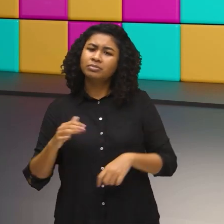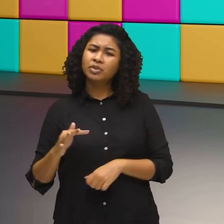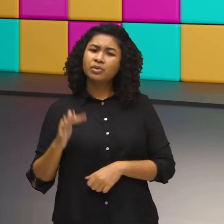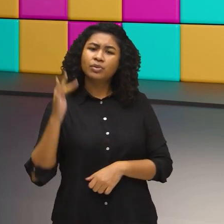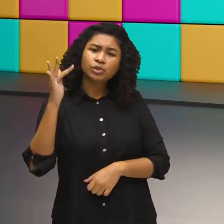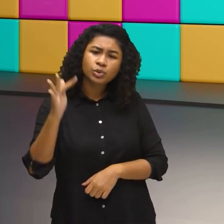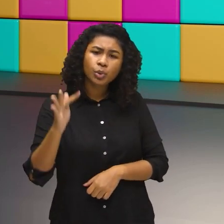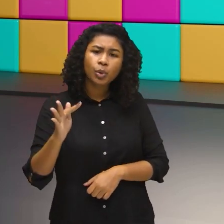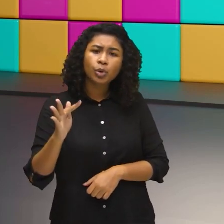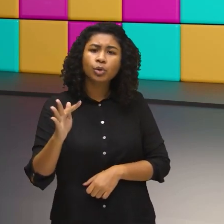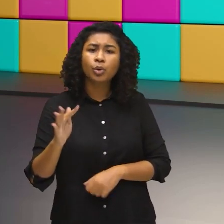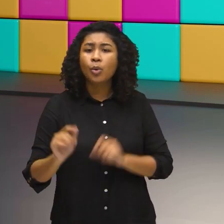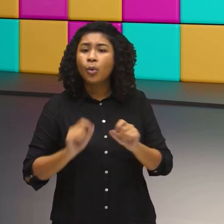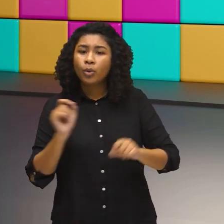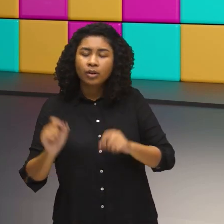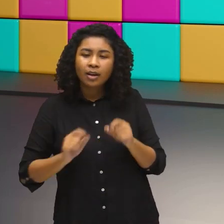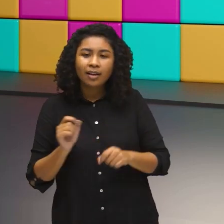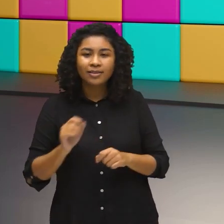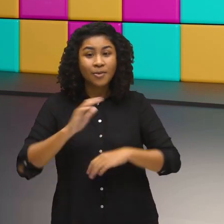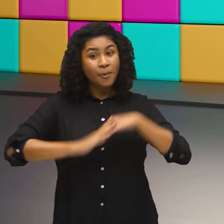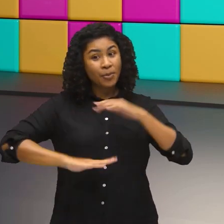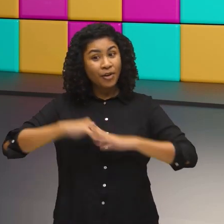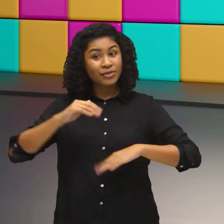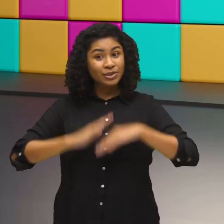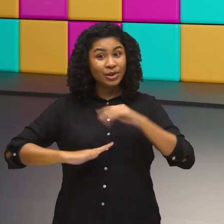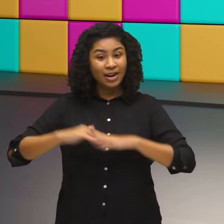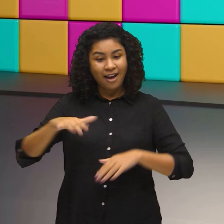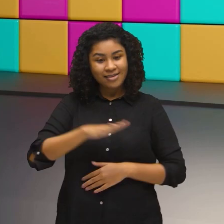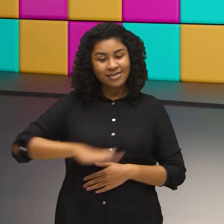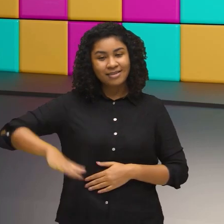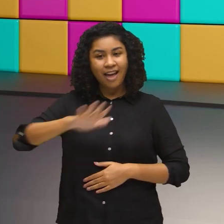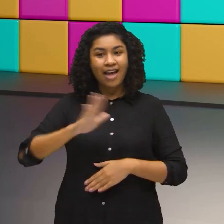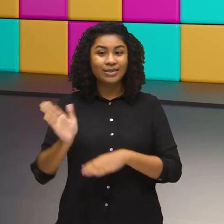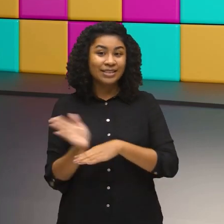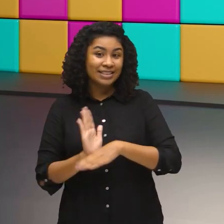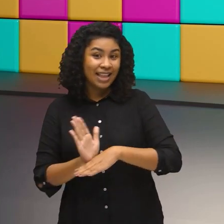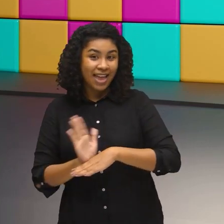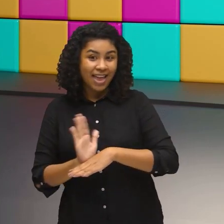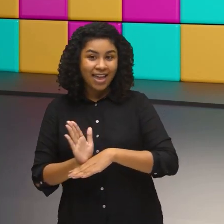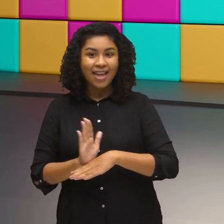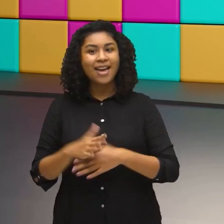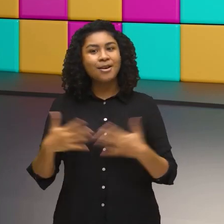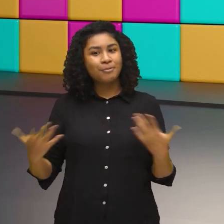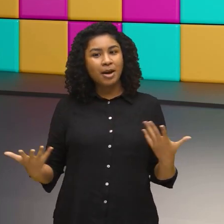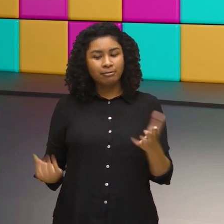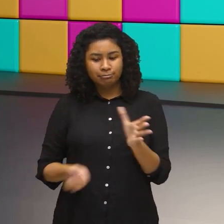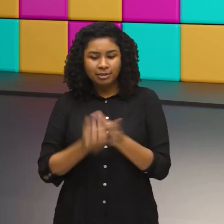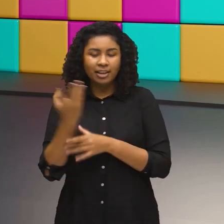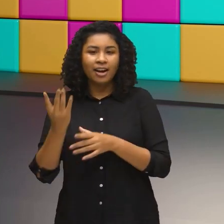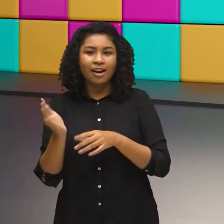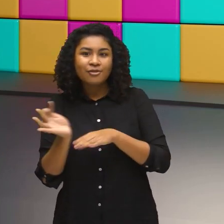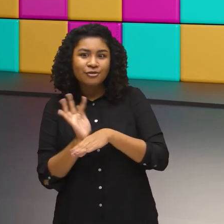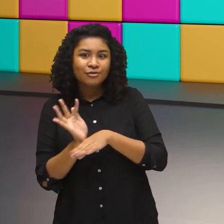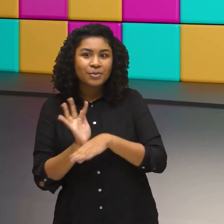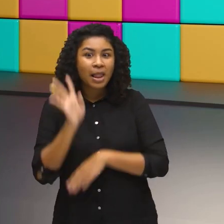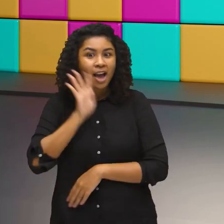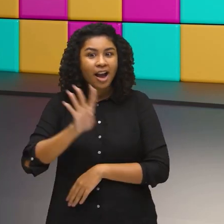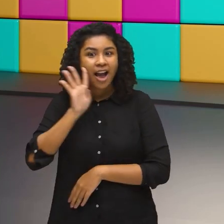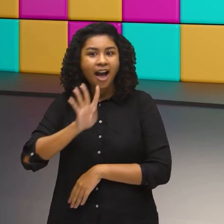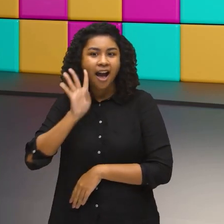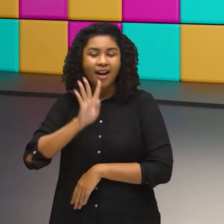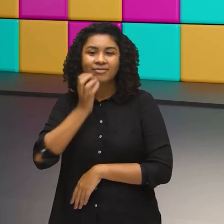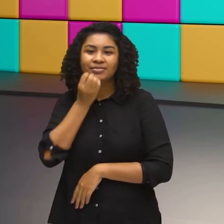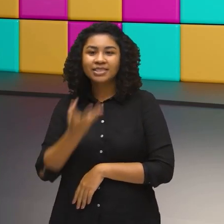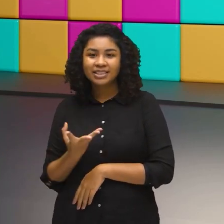um cineasta, né? Fazendo uns filmes bacanas, né? Então, a gente